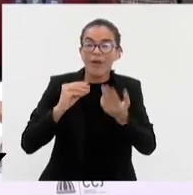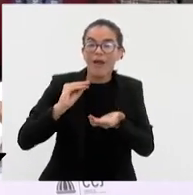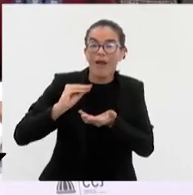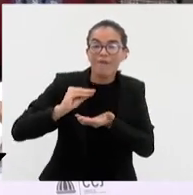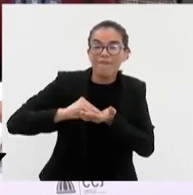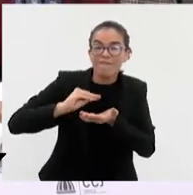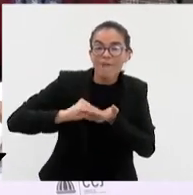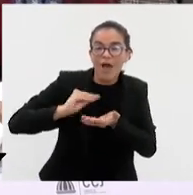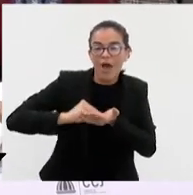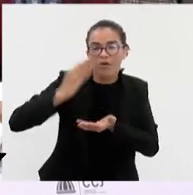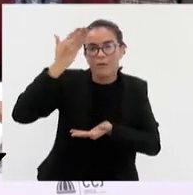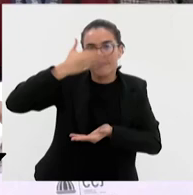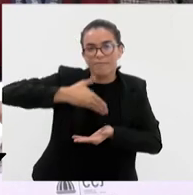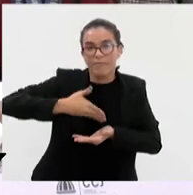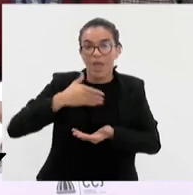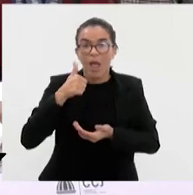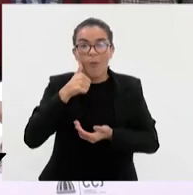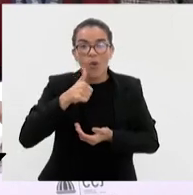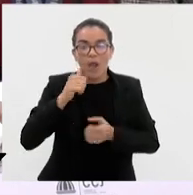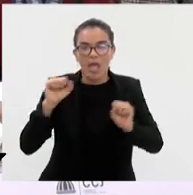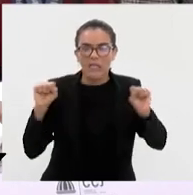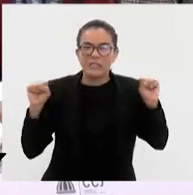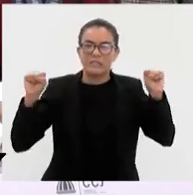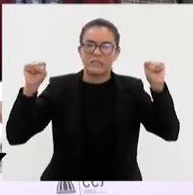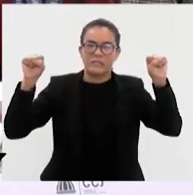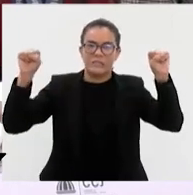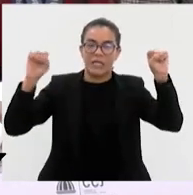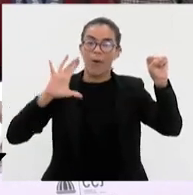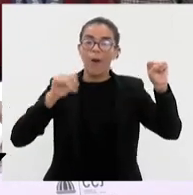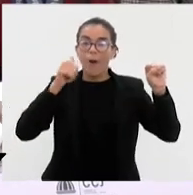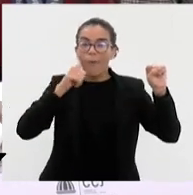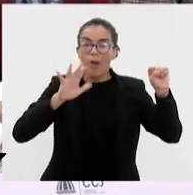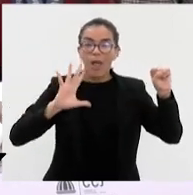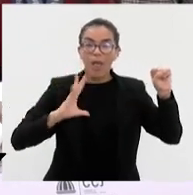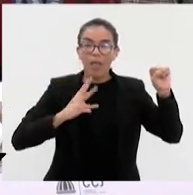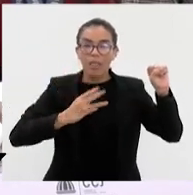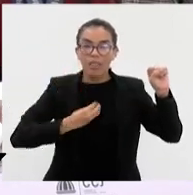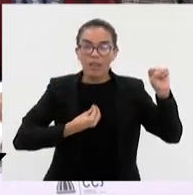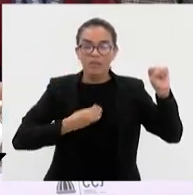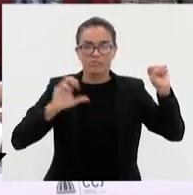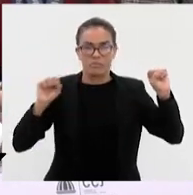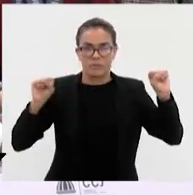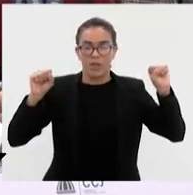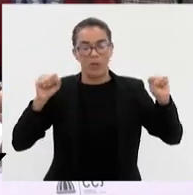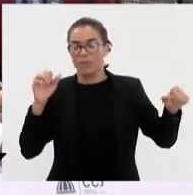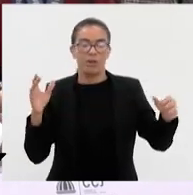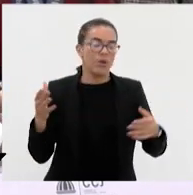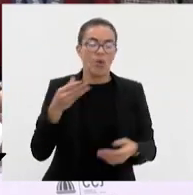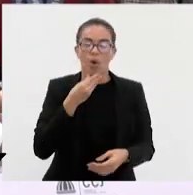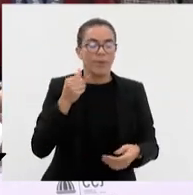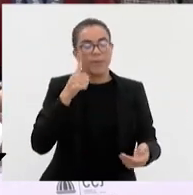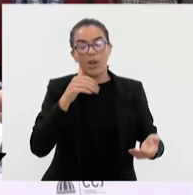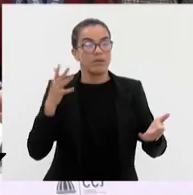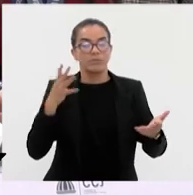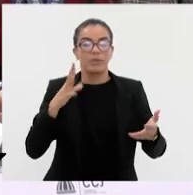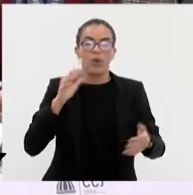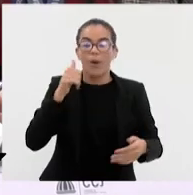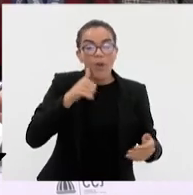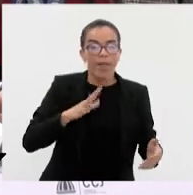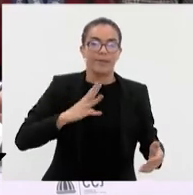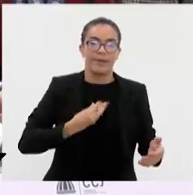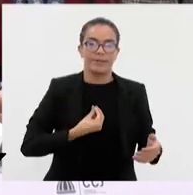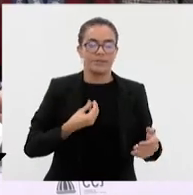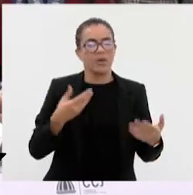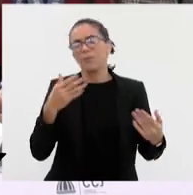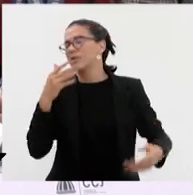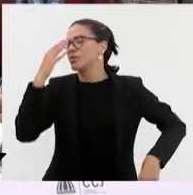Acabei de ver. Levantadora de peso ganhando o ouro. E é um homem. Um homem, uma mulher trans.